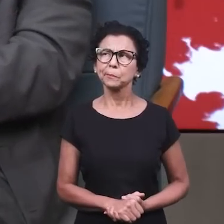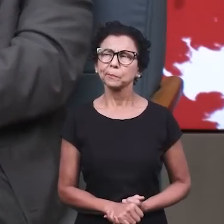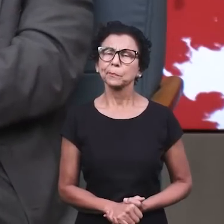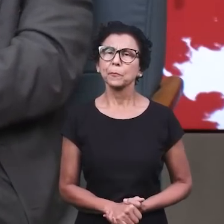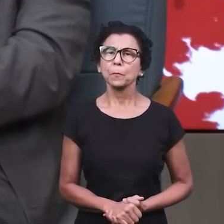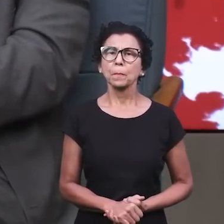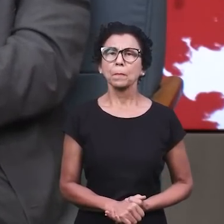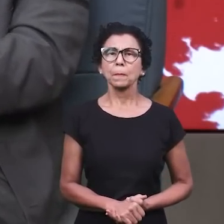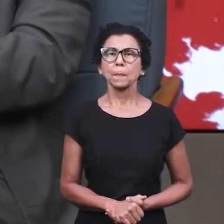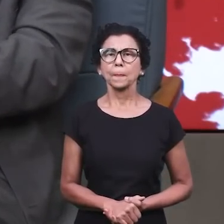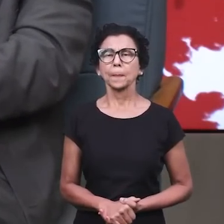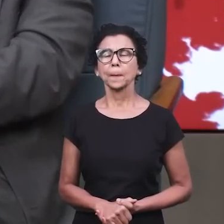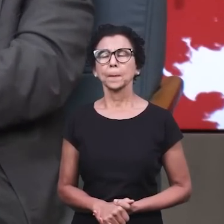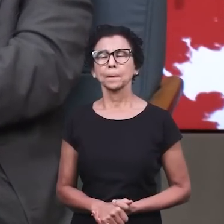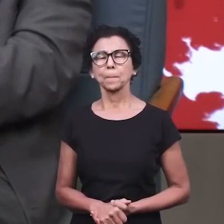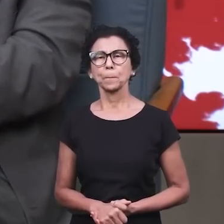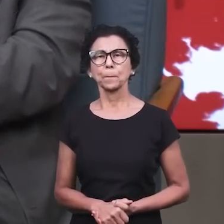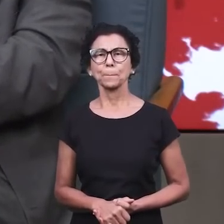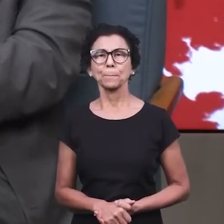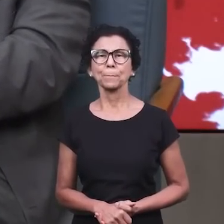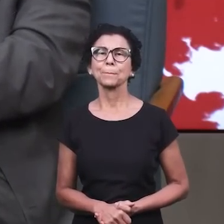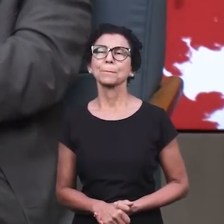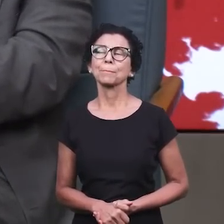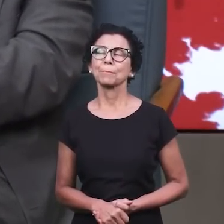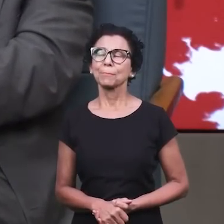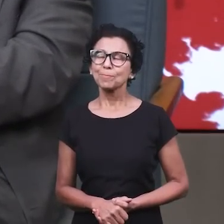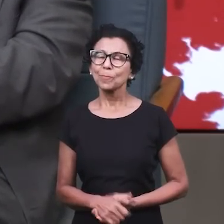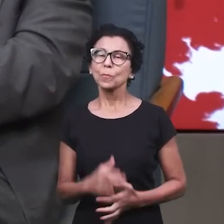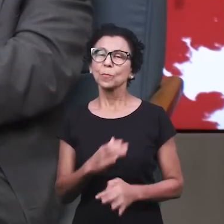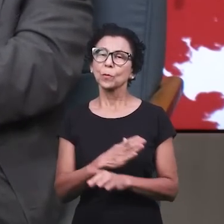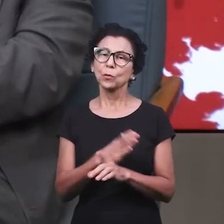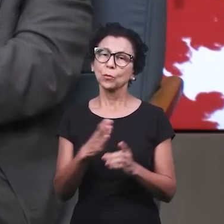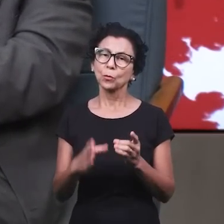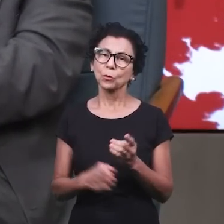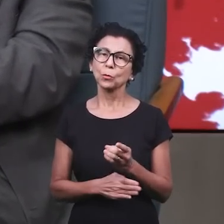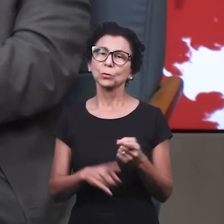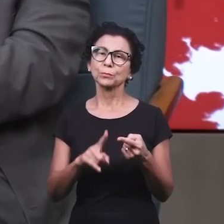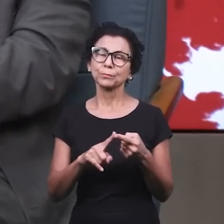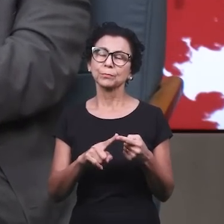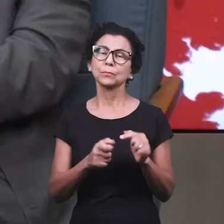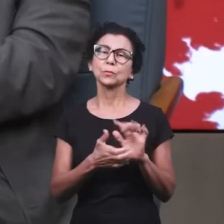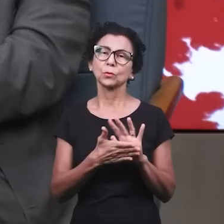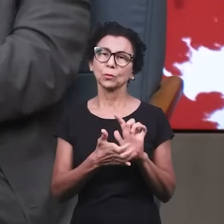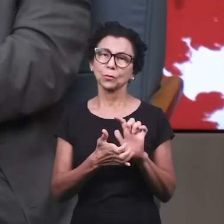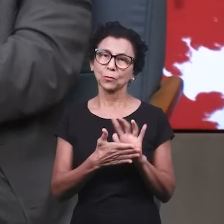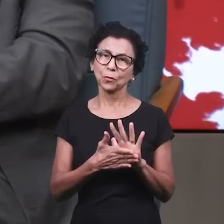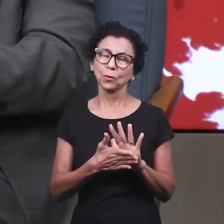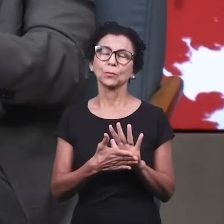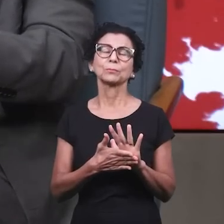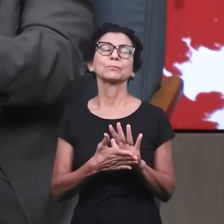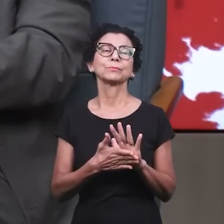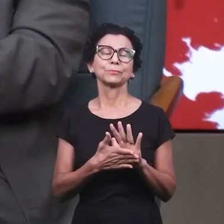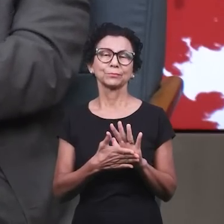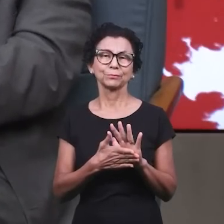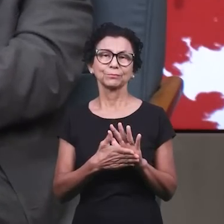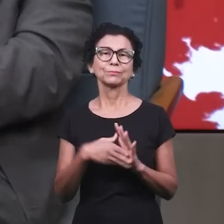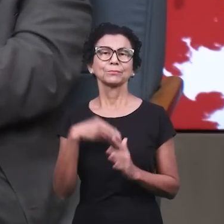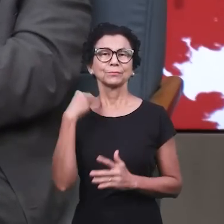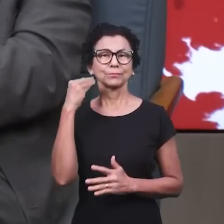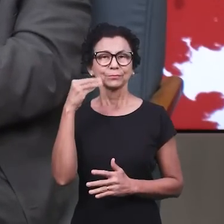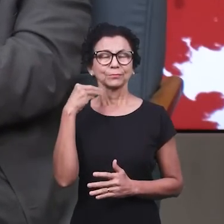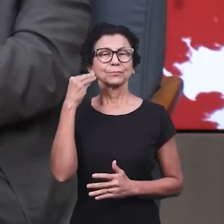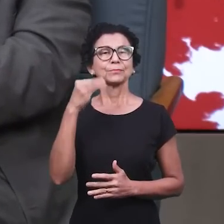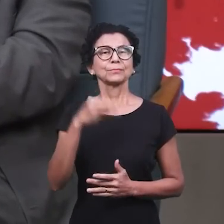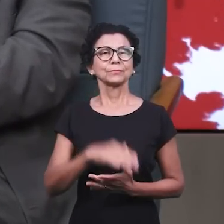para nós do culto sem que haja louvor, sem que haja a experiência do